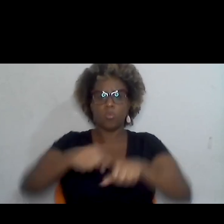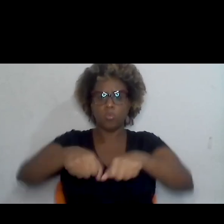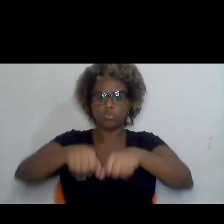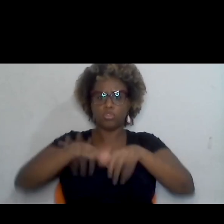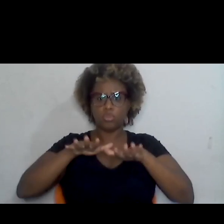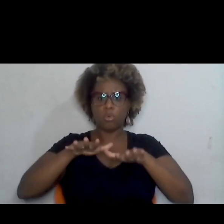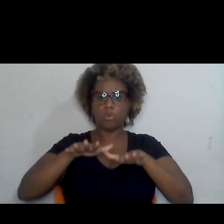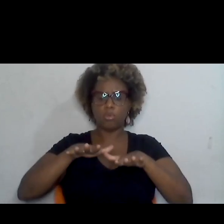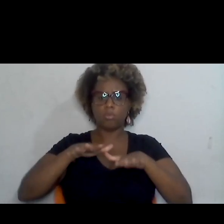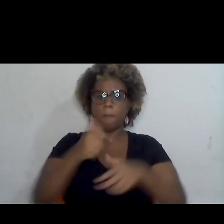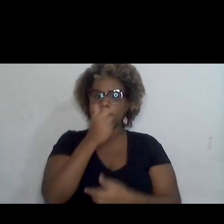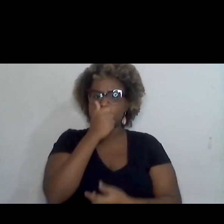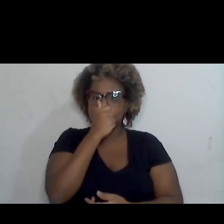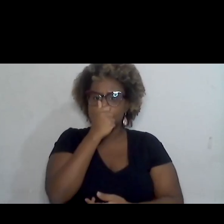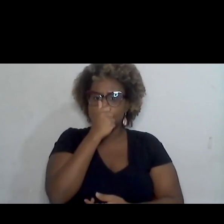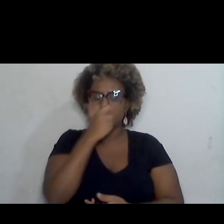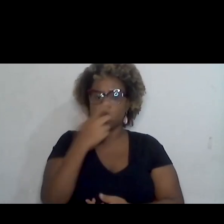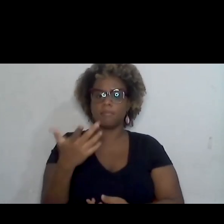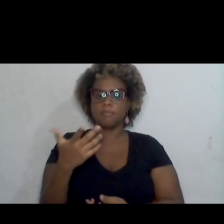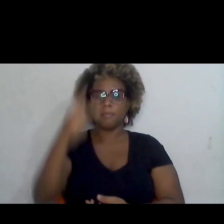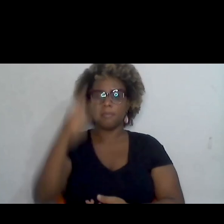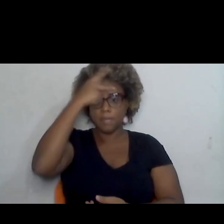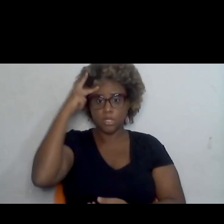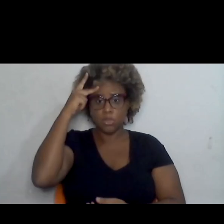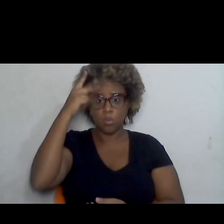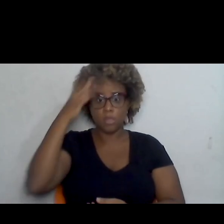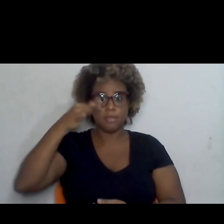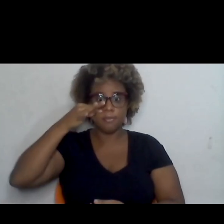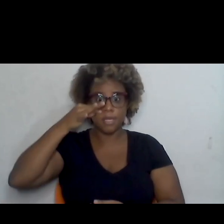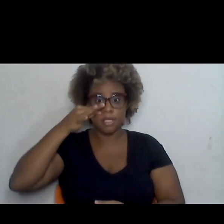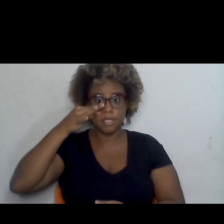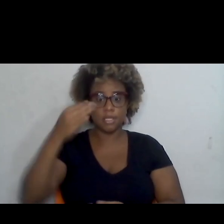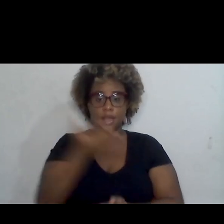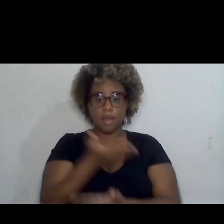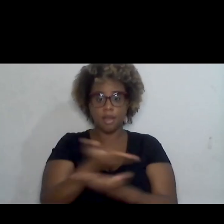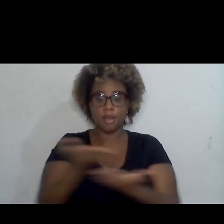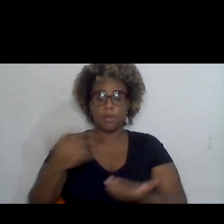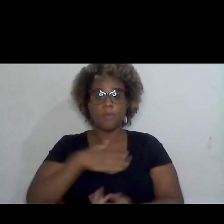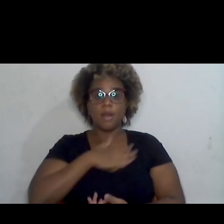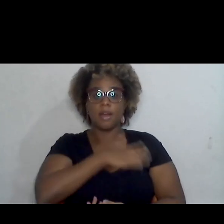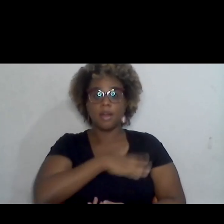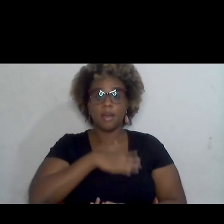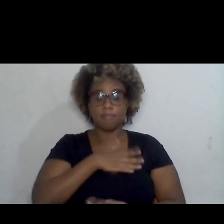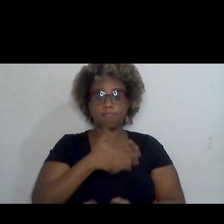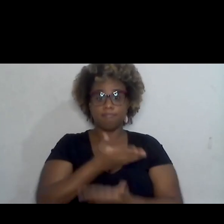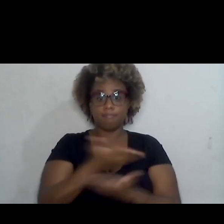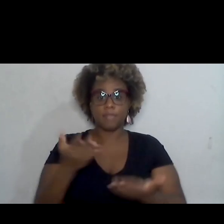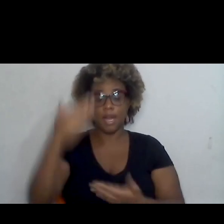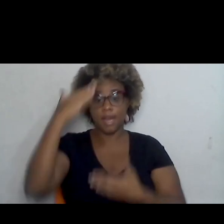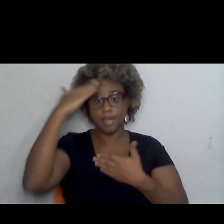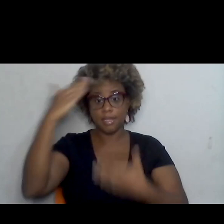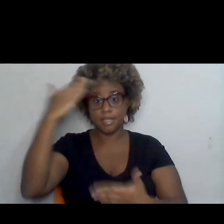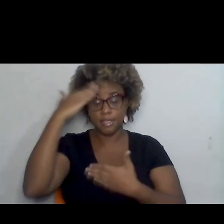de pessoas presencialmente. Quero agradecer ao interesse, momento, nessa retomada dos